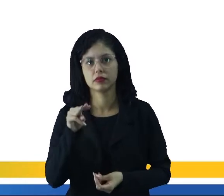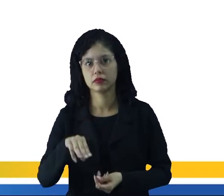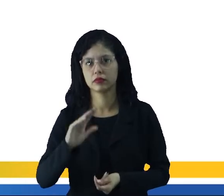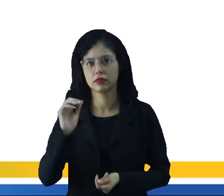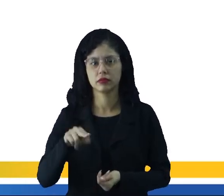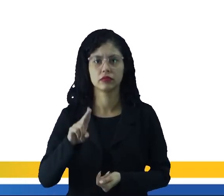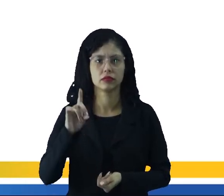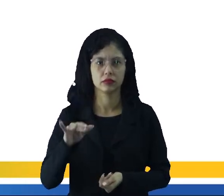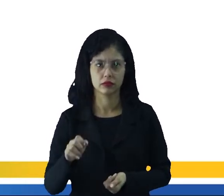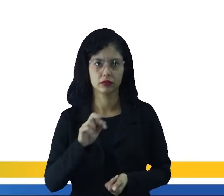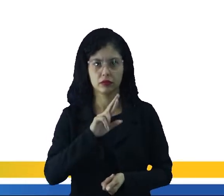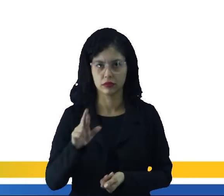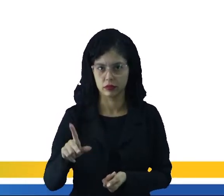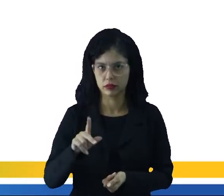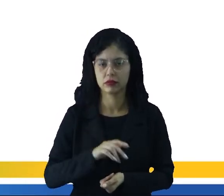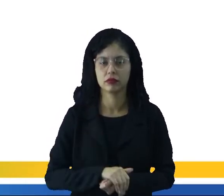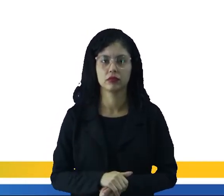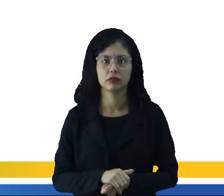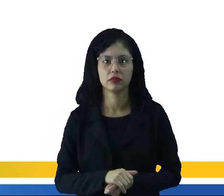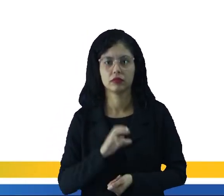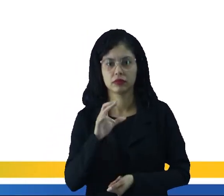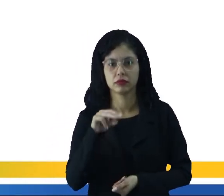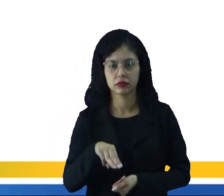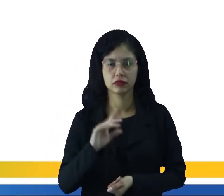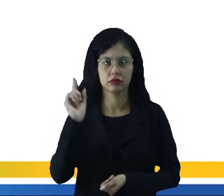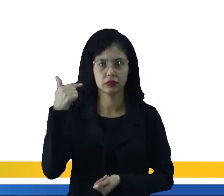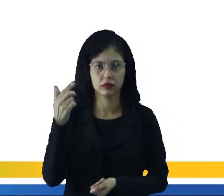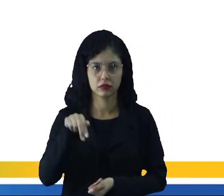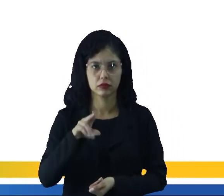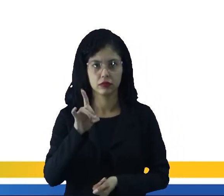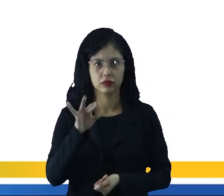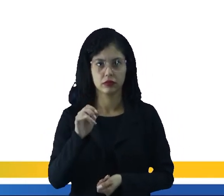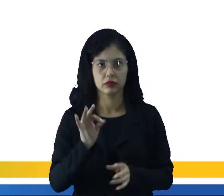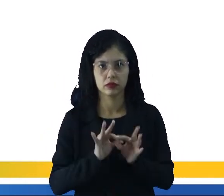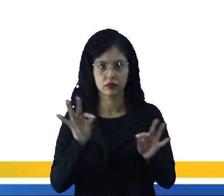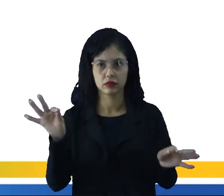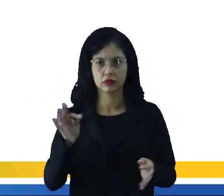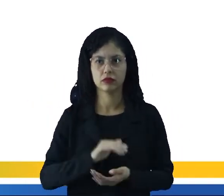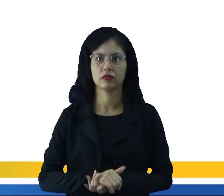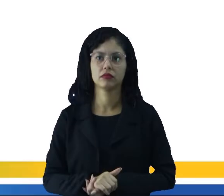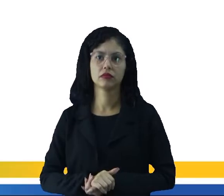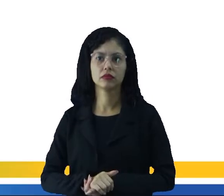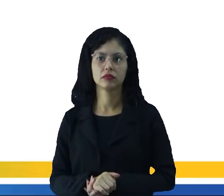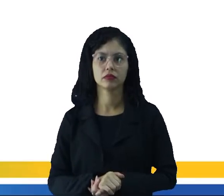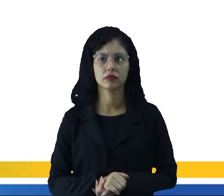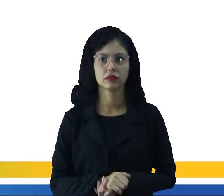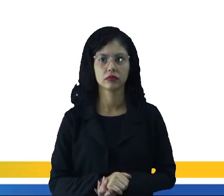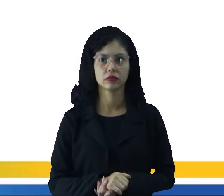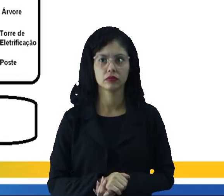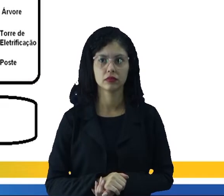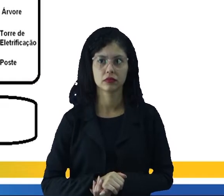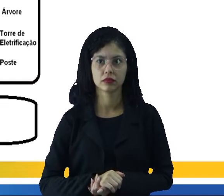quilômetro para unidades diferentes, talvez em centímetro ou outras unidades de medida.